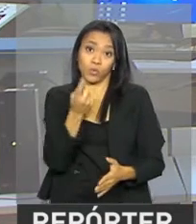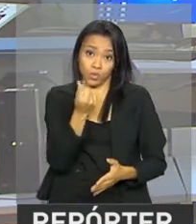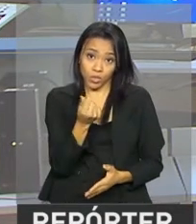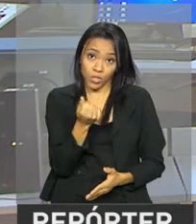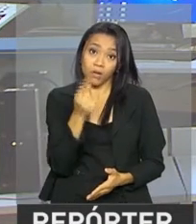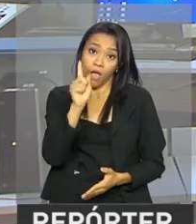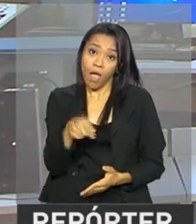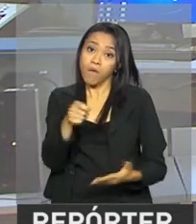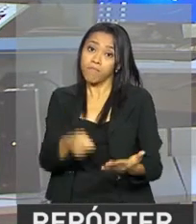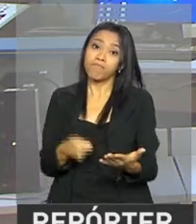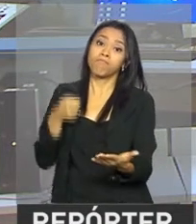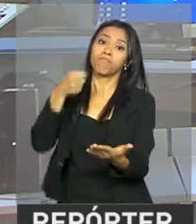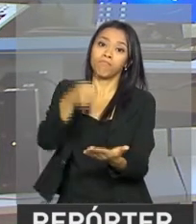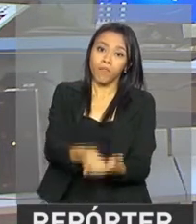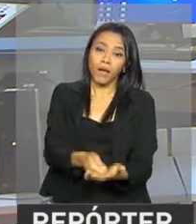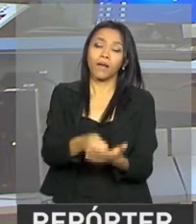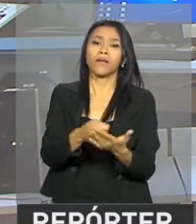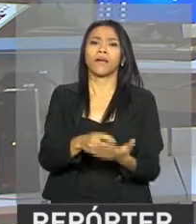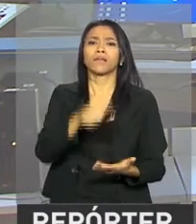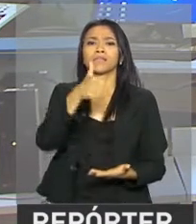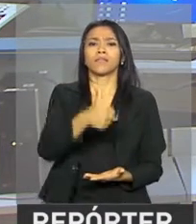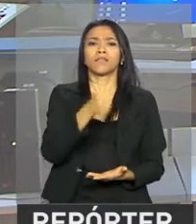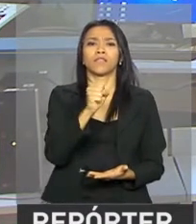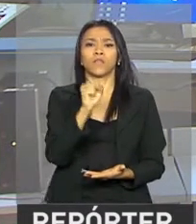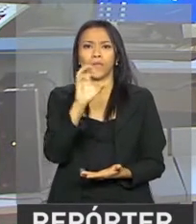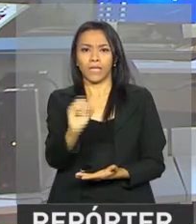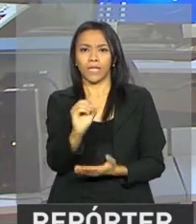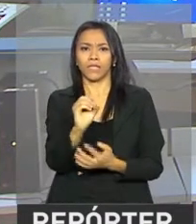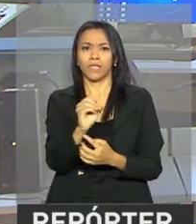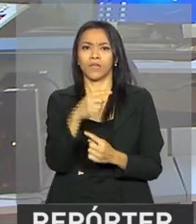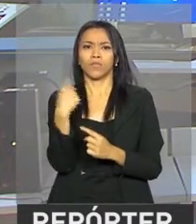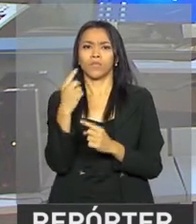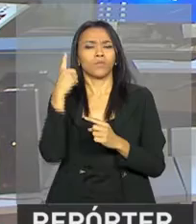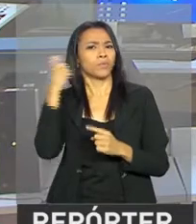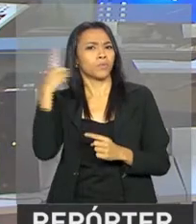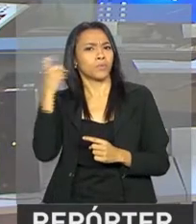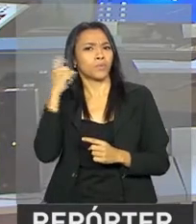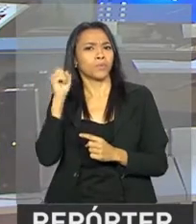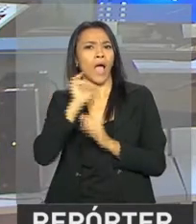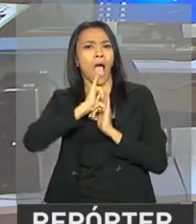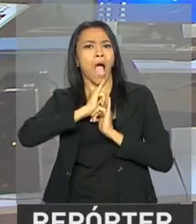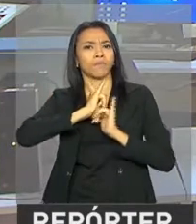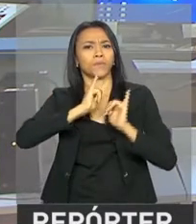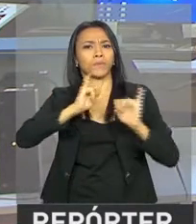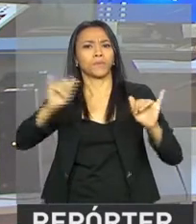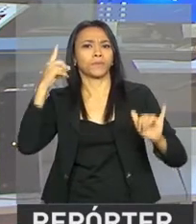para pagar a manutenção de 180 sirenes, 60 delas com